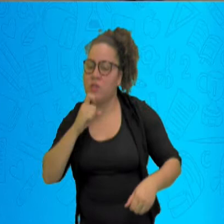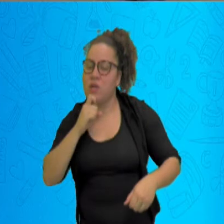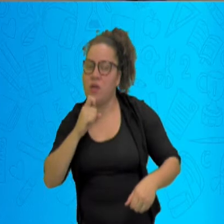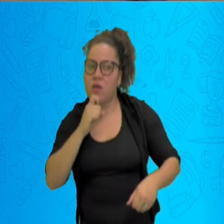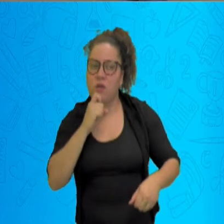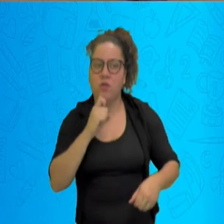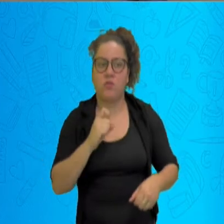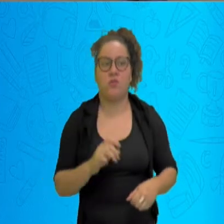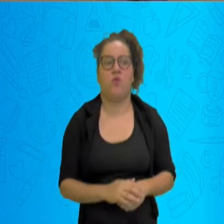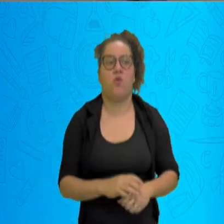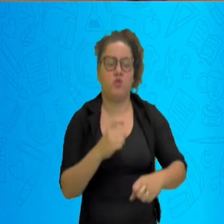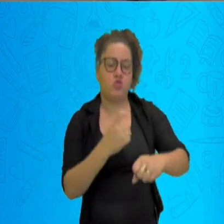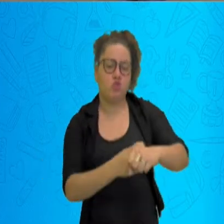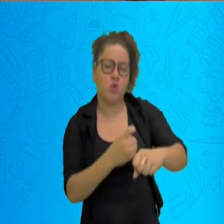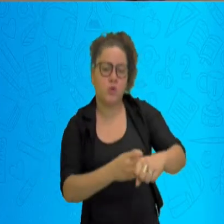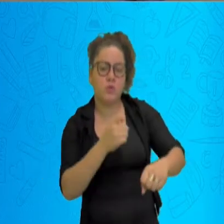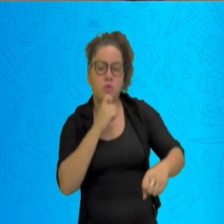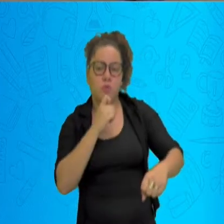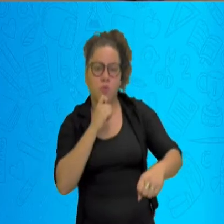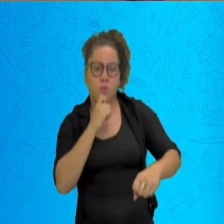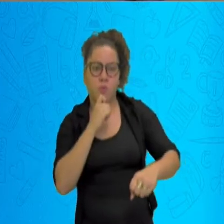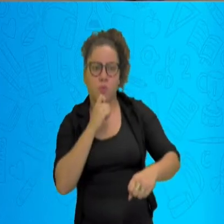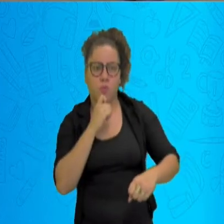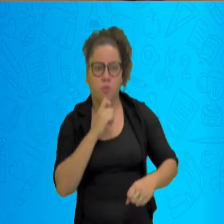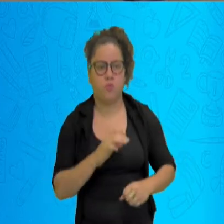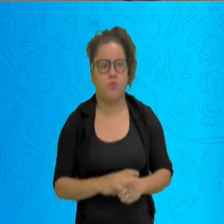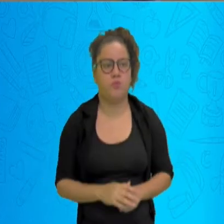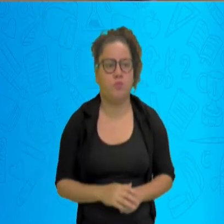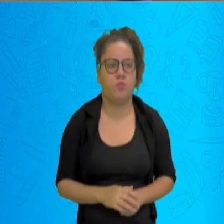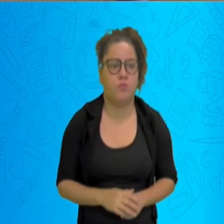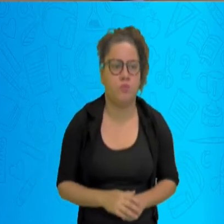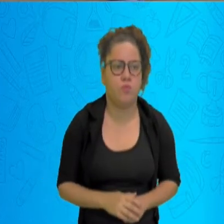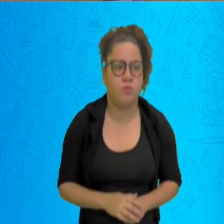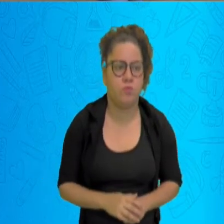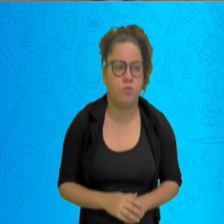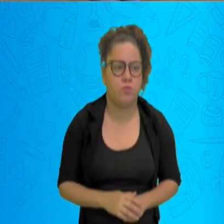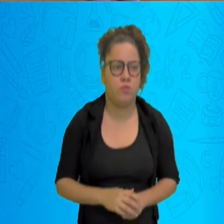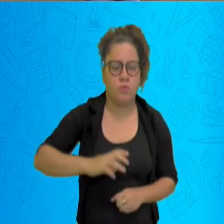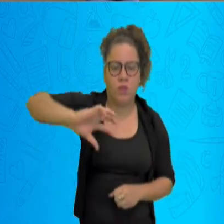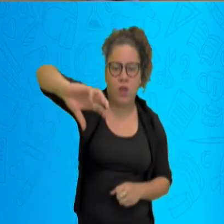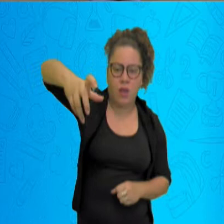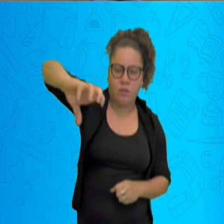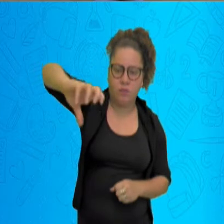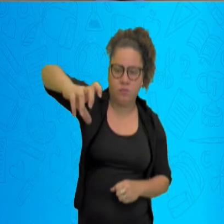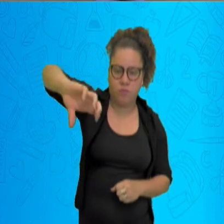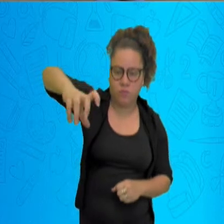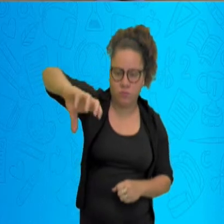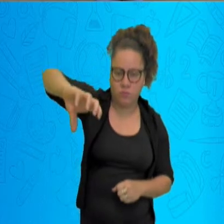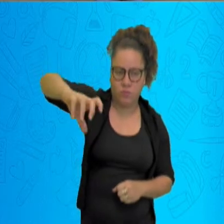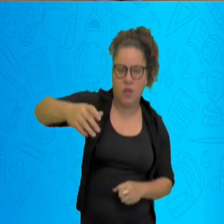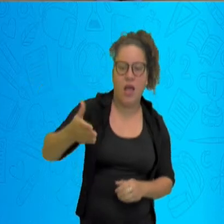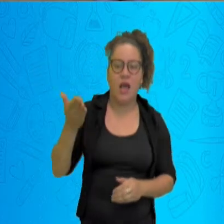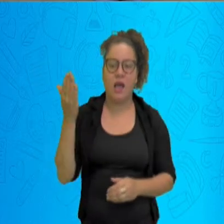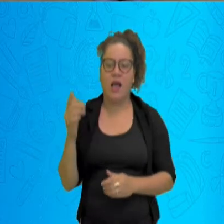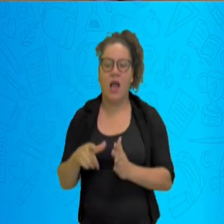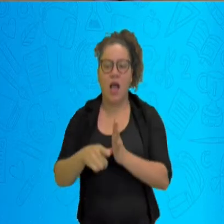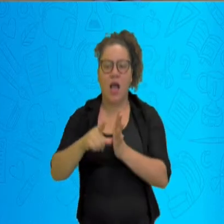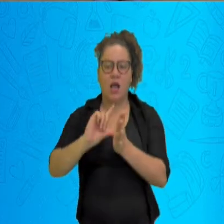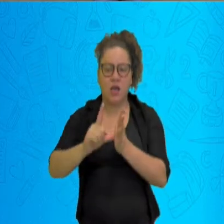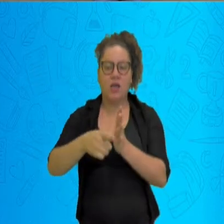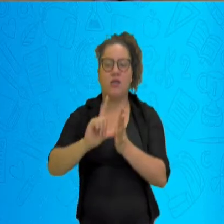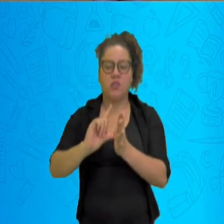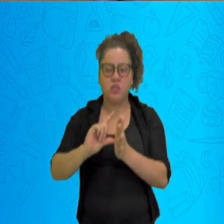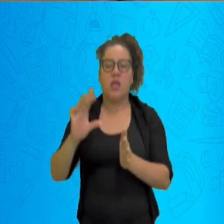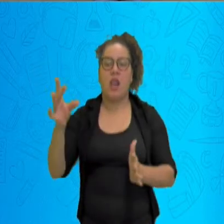Estado sólido. Nós não falamos que quando eu abro a torneira, ela está no